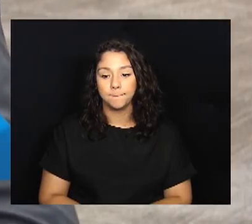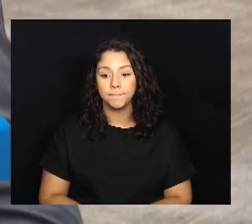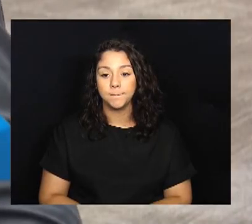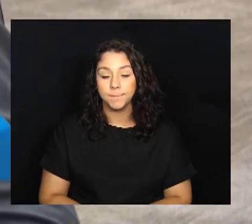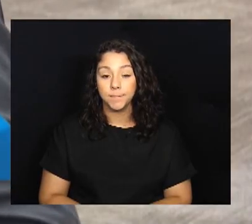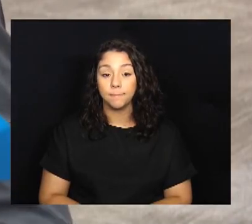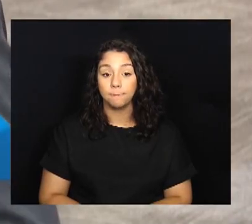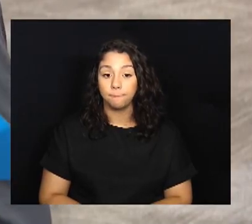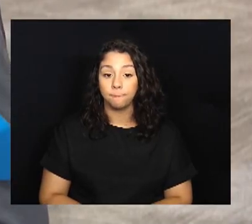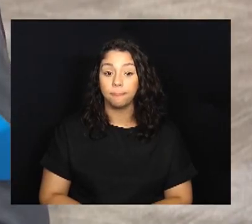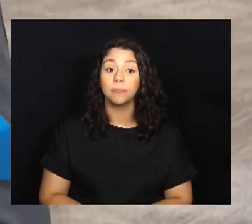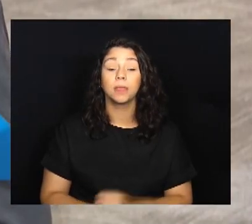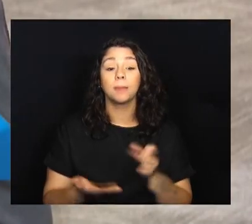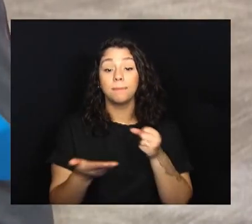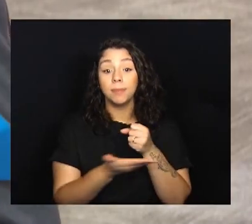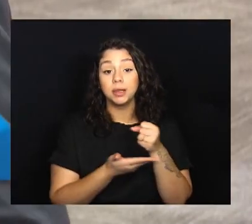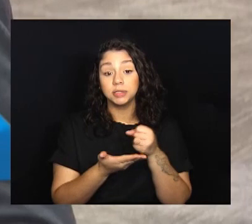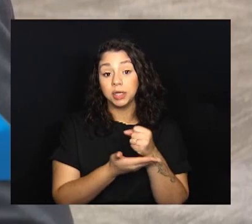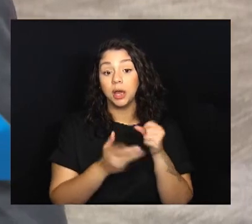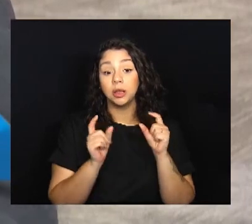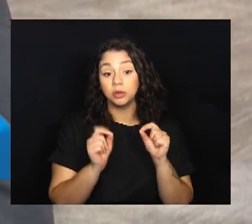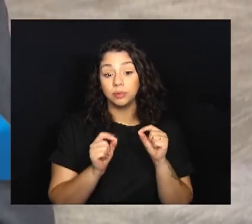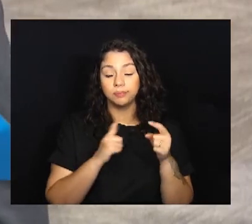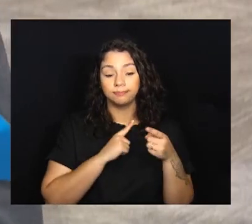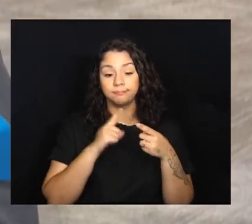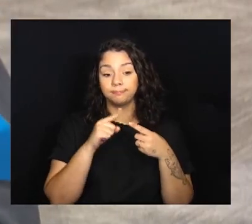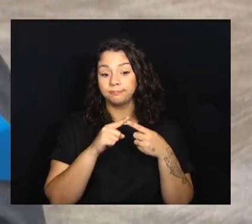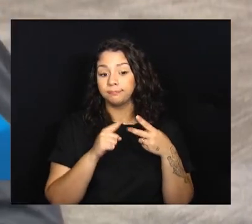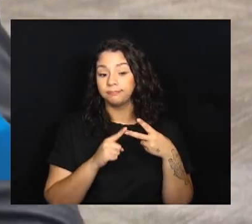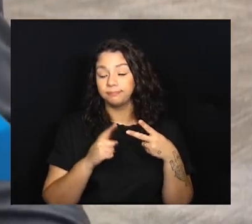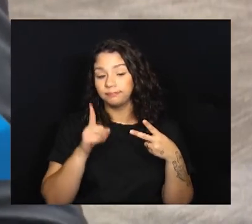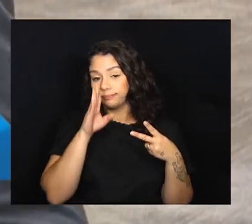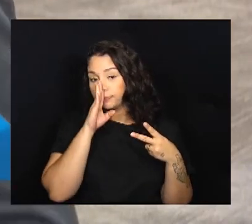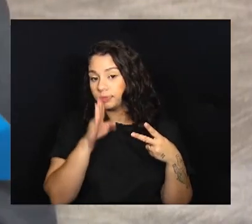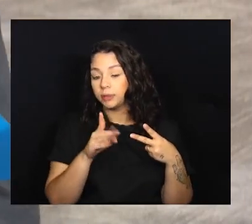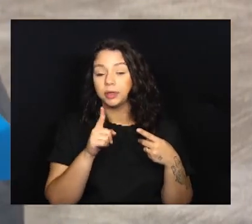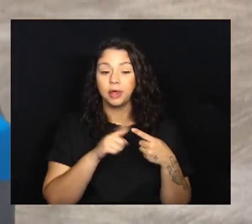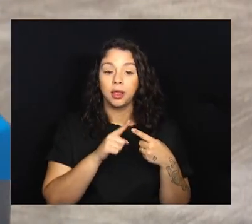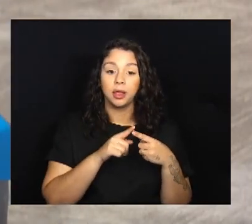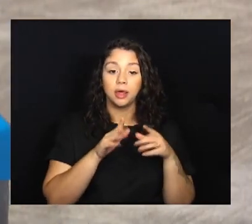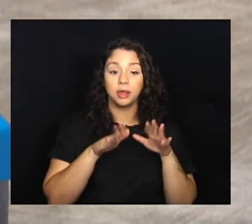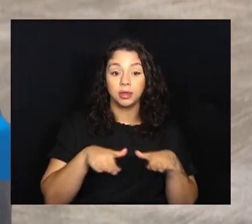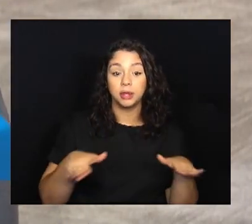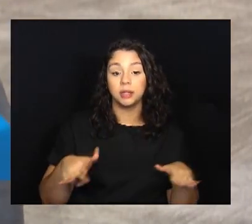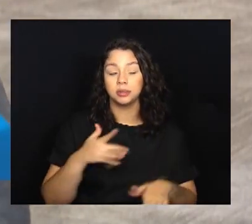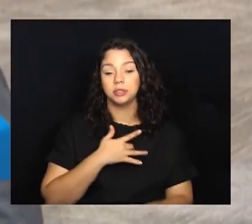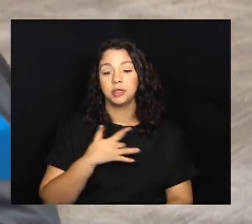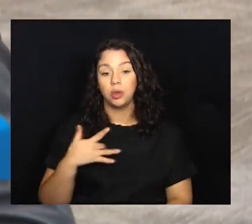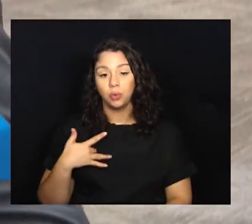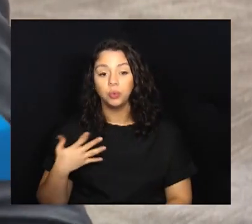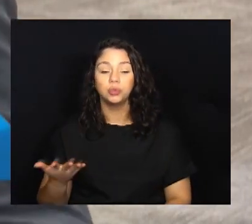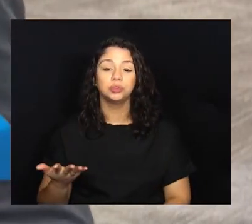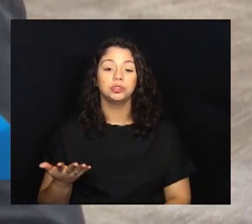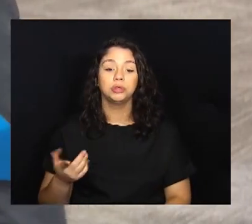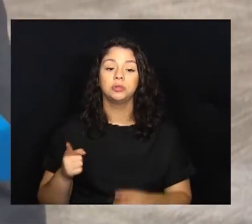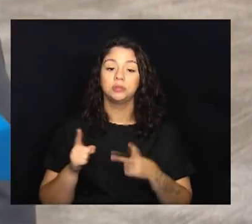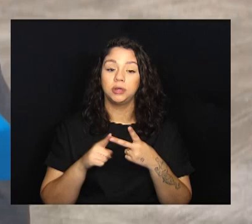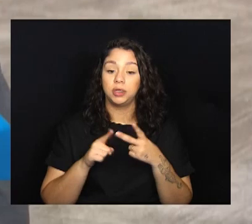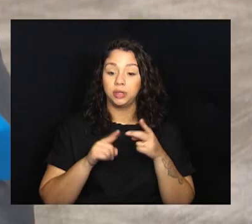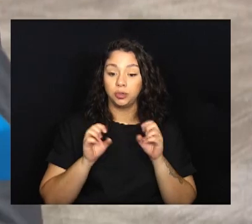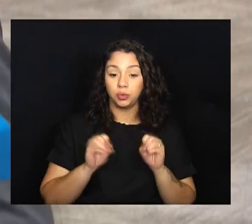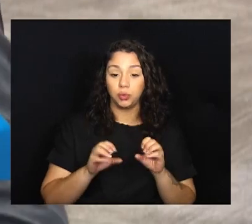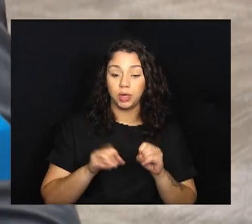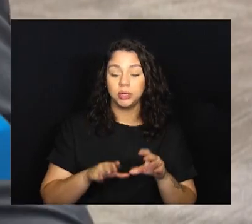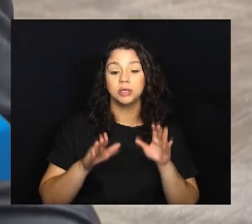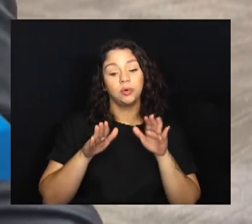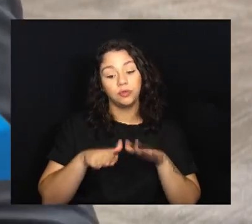Ele está baseado em 12 eixos principais, que é a criança com saúde, a educação